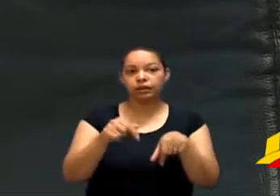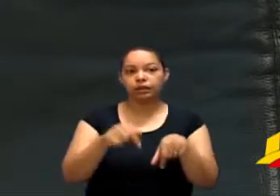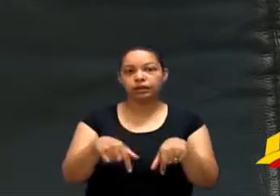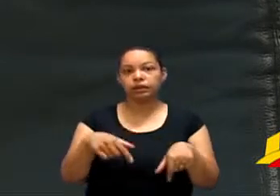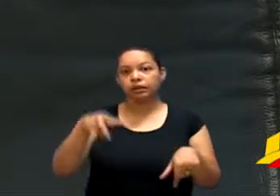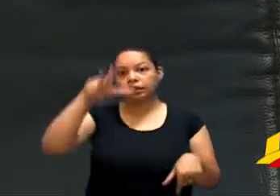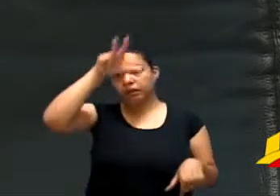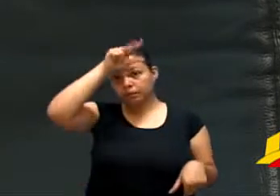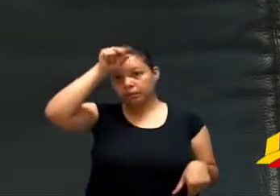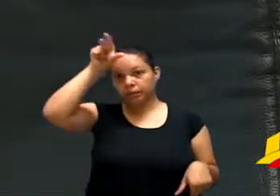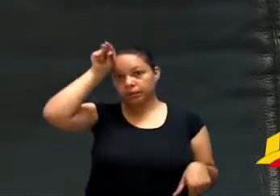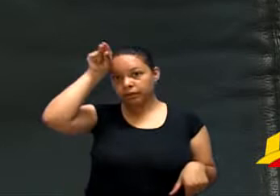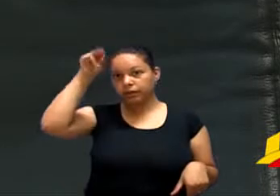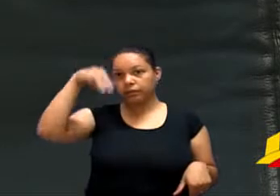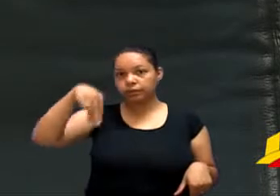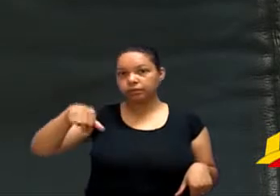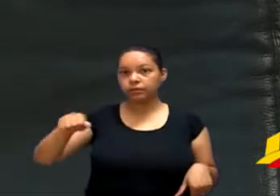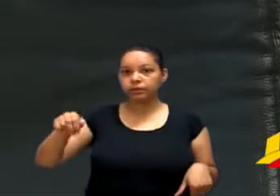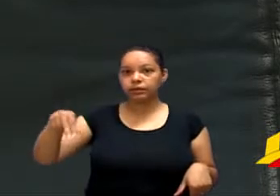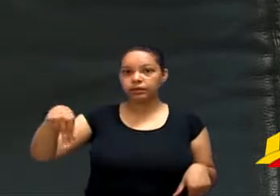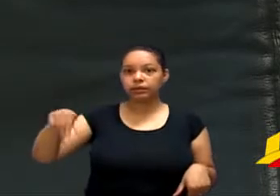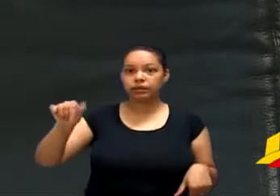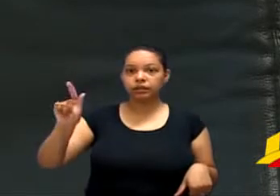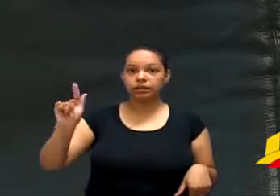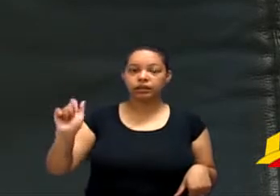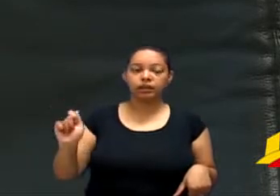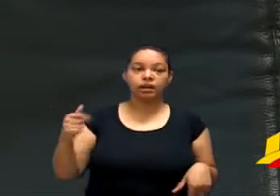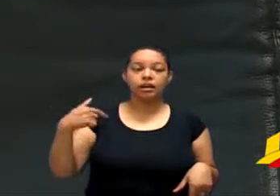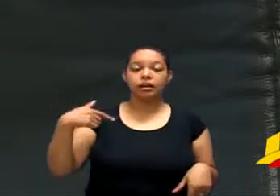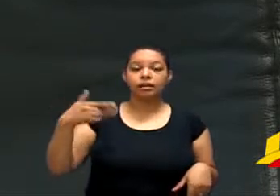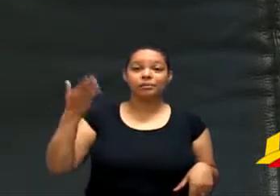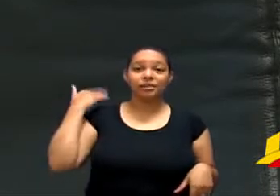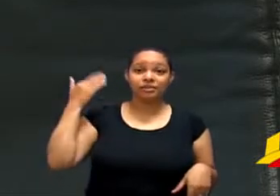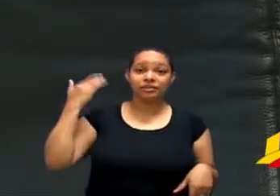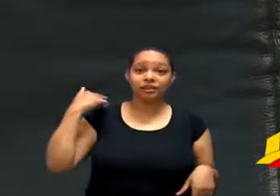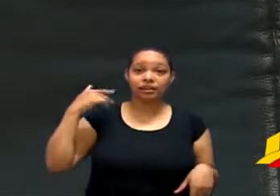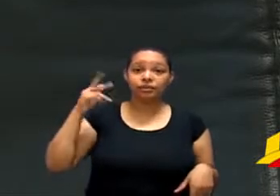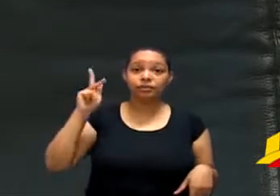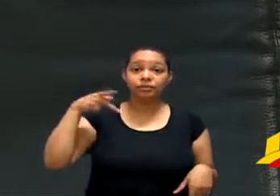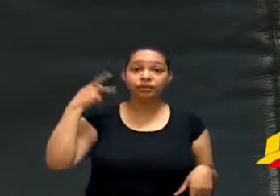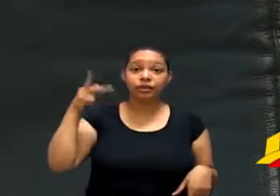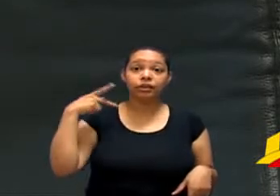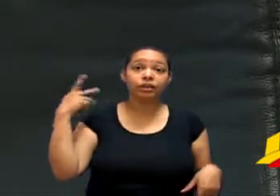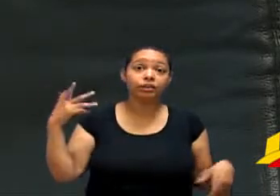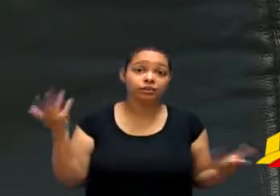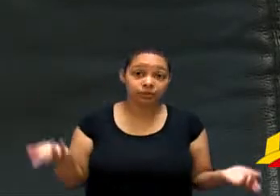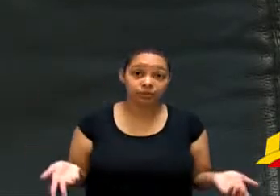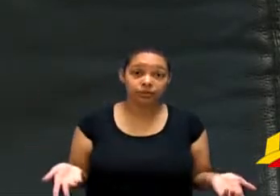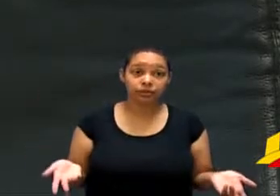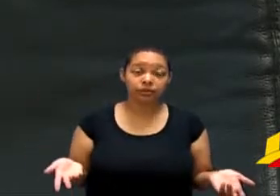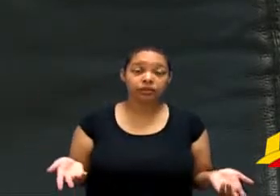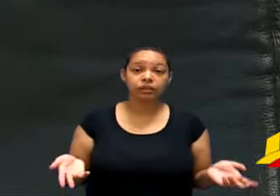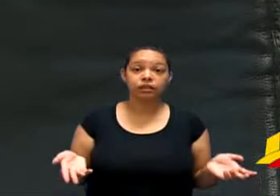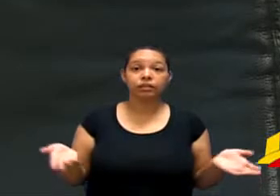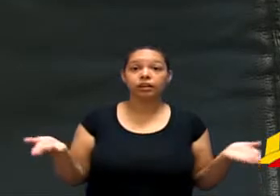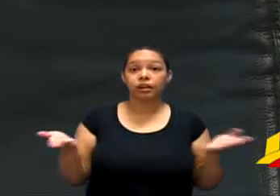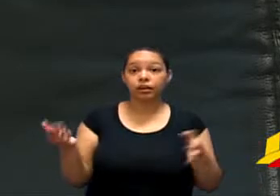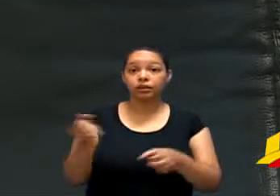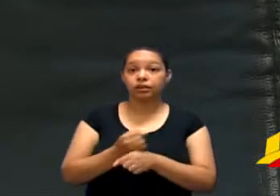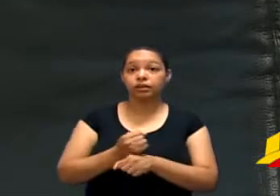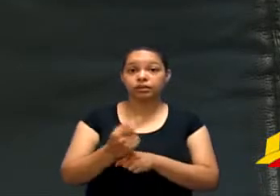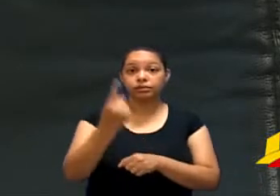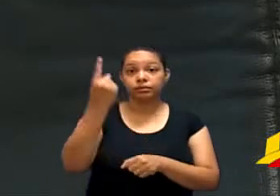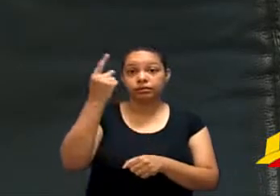manda Já Era vereador já sabia da situação mesmo a gente tem aí um ano e 10 meses né